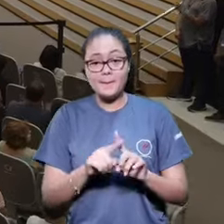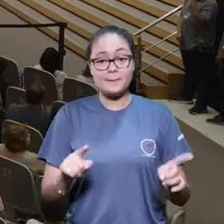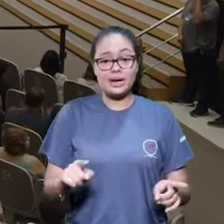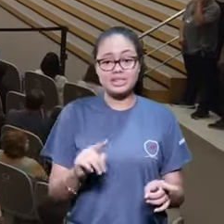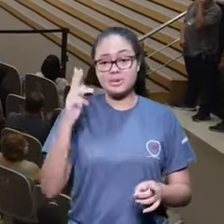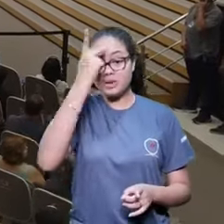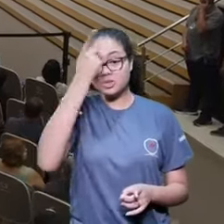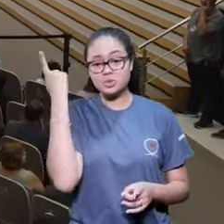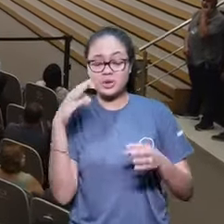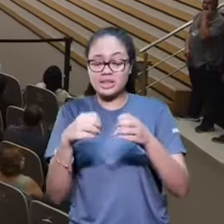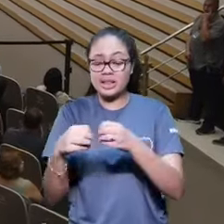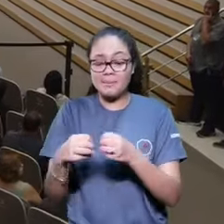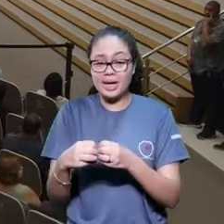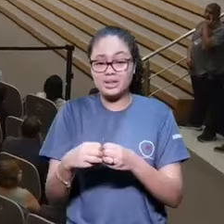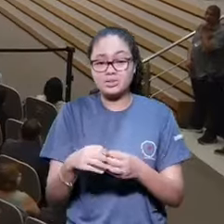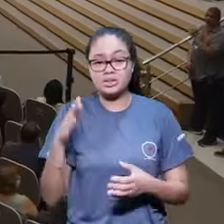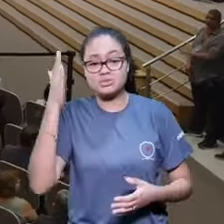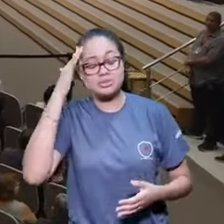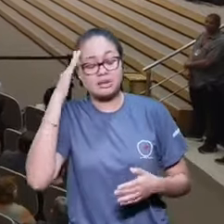nada?